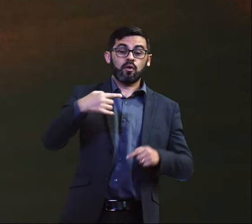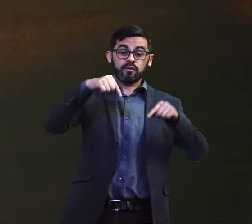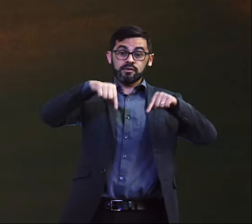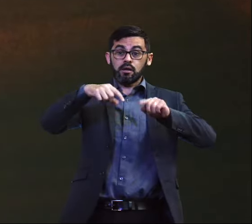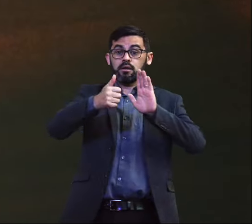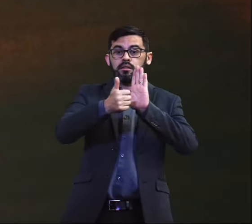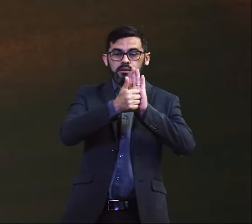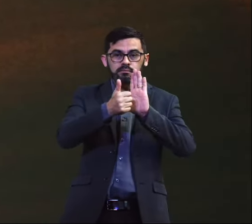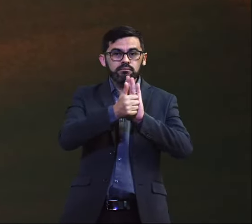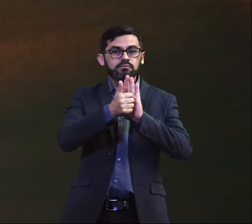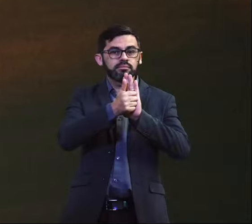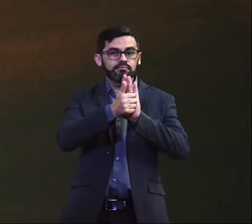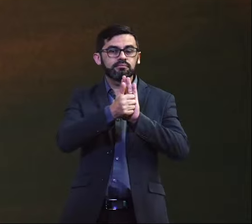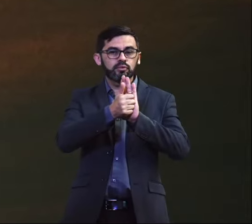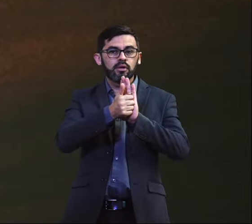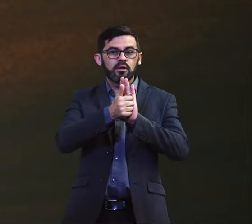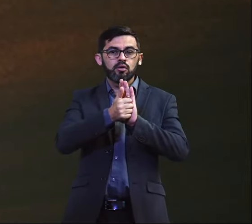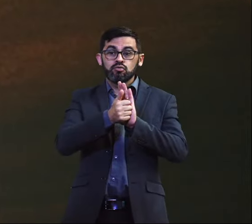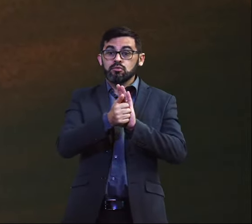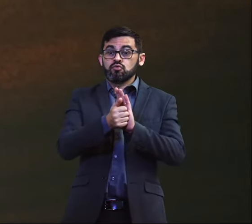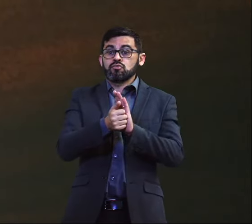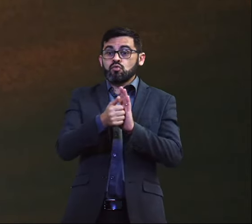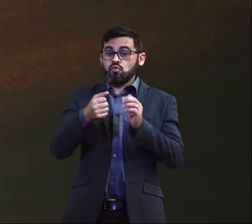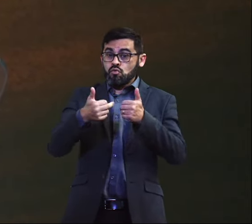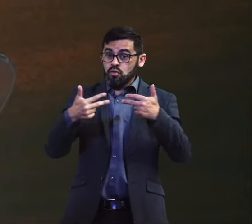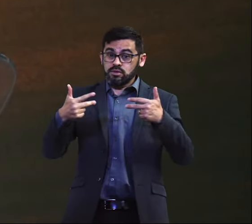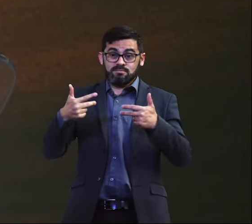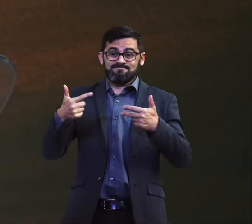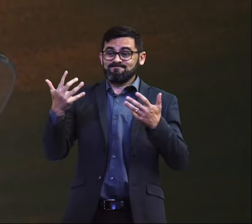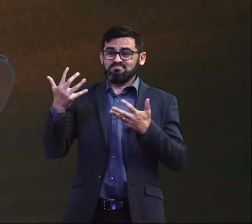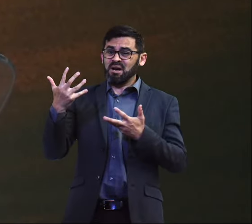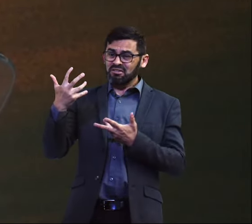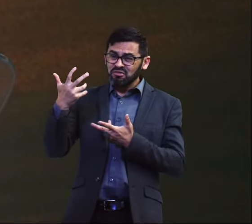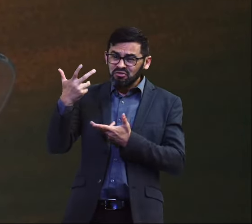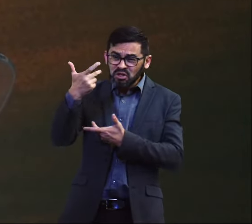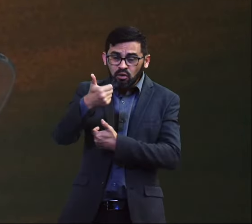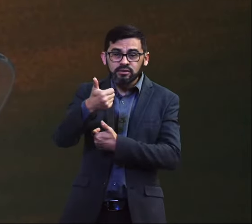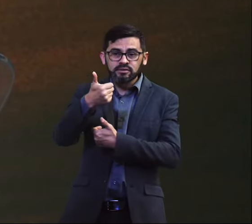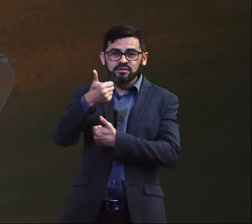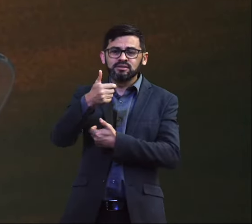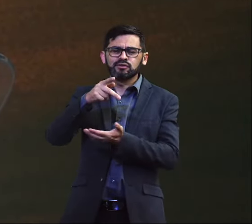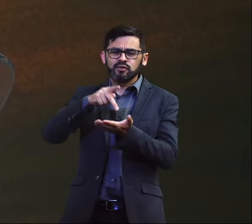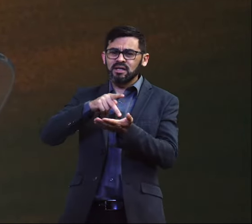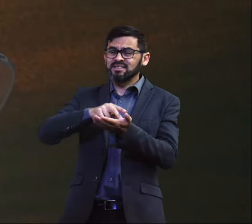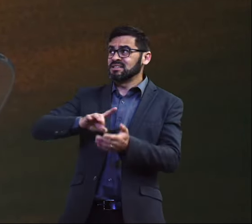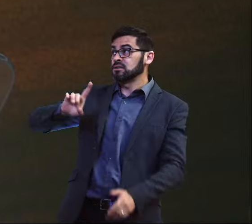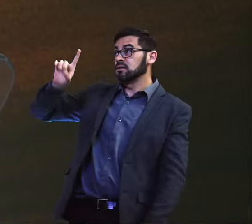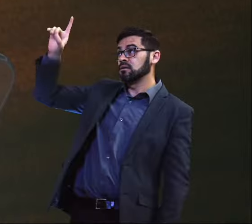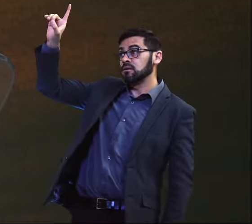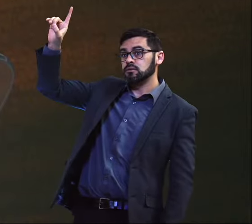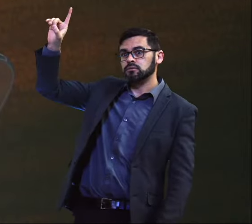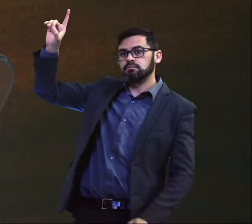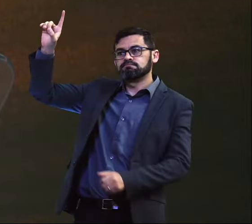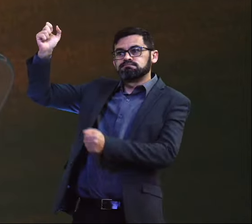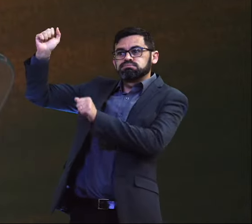Eu entendi que Deus ia fazer algo inédito, sem precedentes. Ele vai derramar um mover